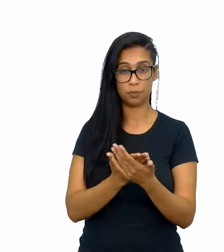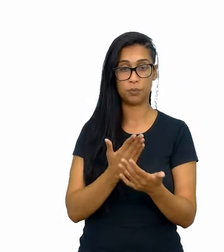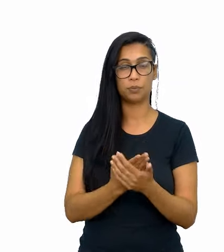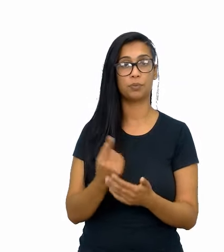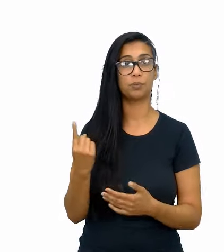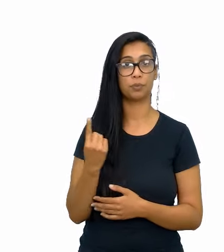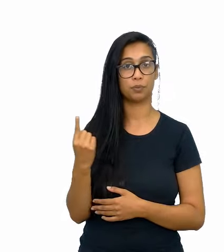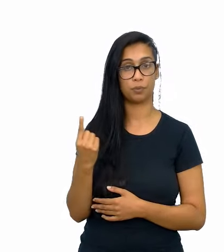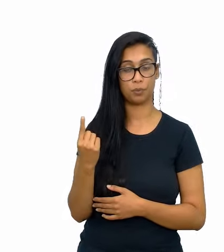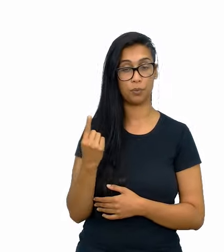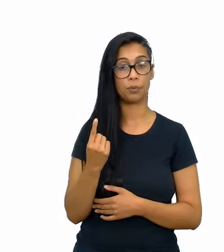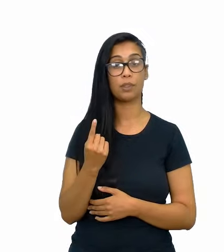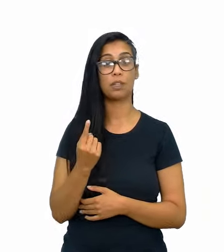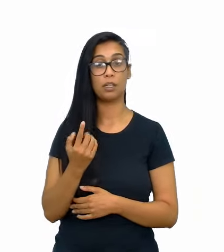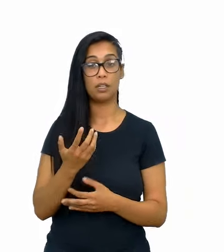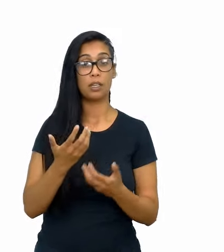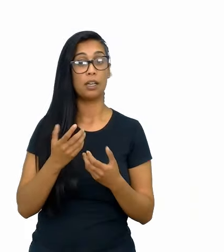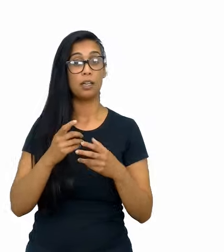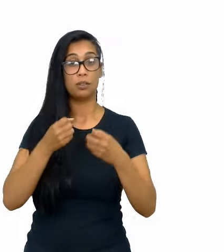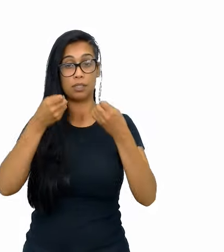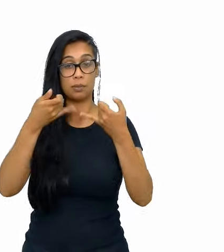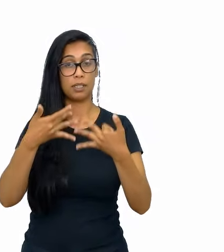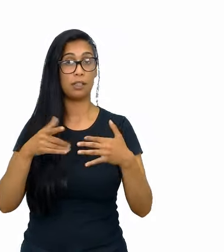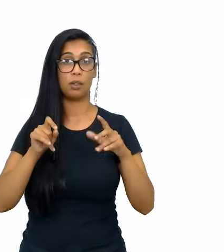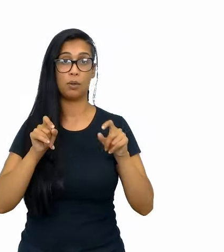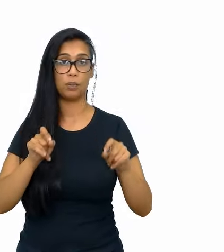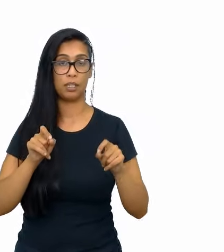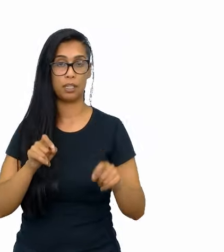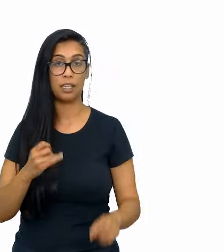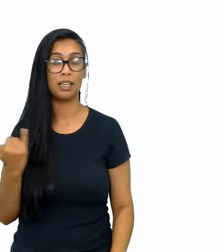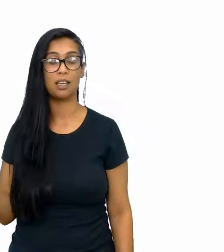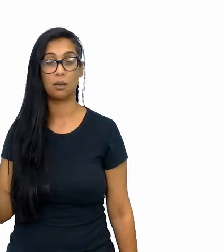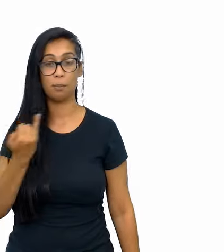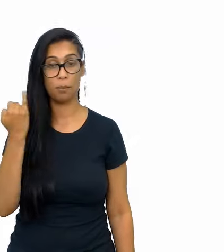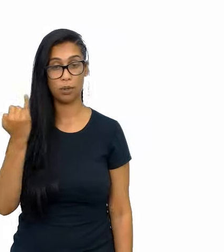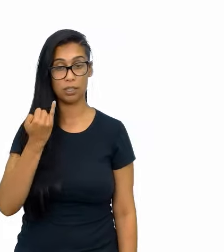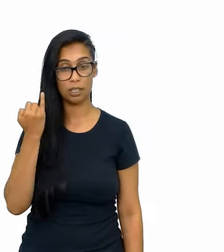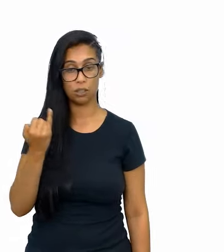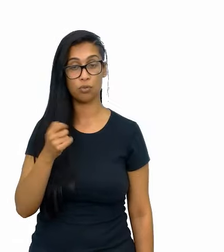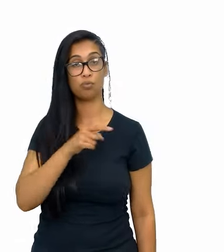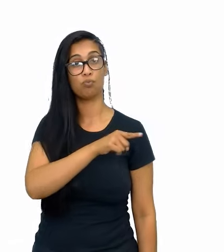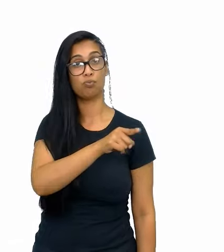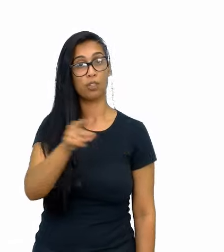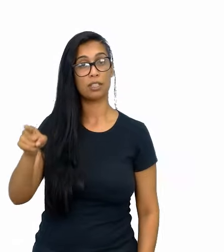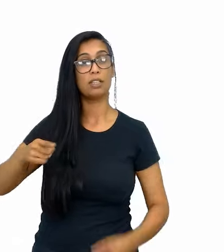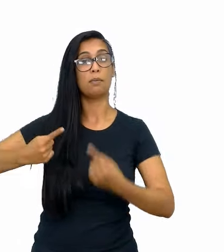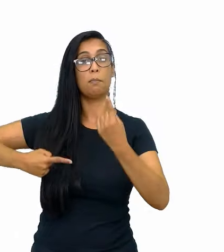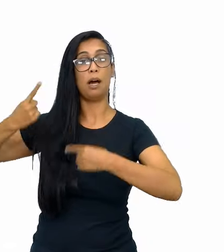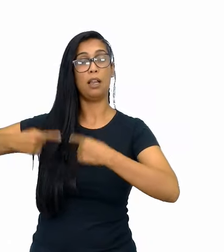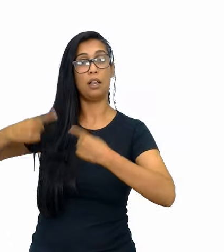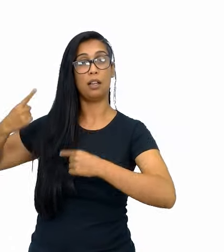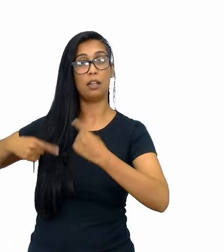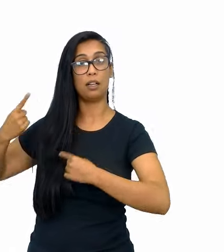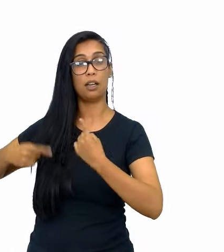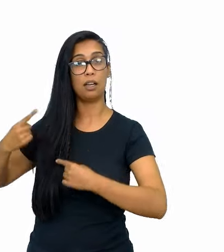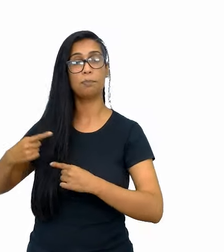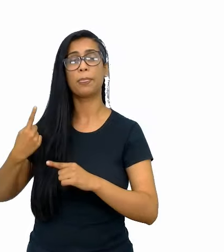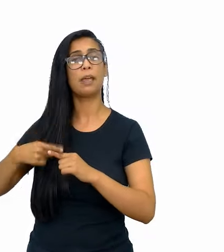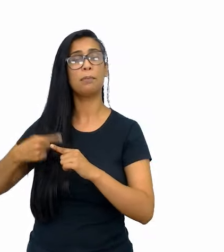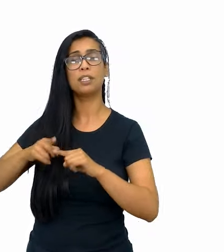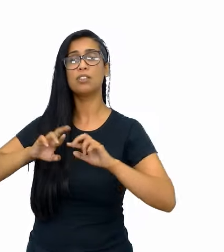1, eu gostaria de marcar aqui a importância, professores, de vocês discutirem, né, a diferença que existe,